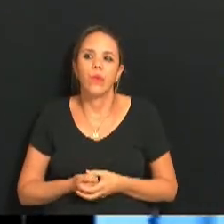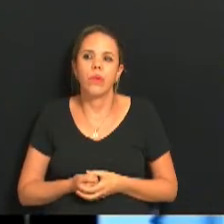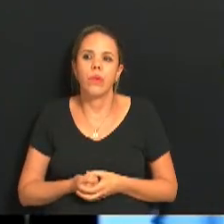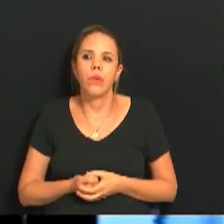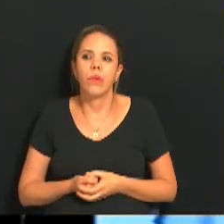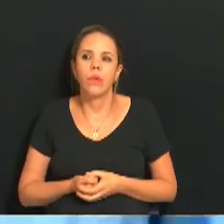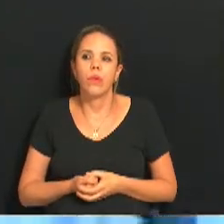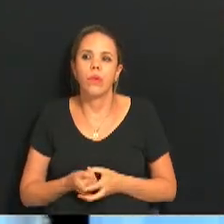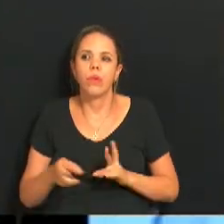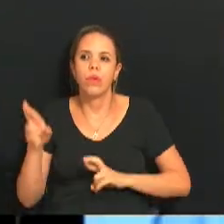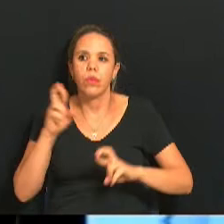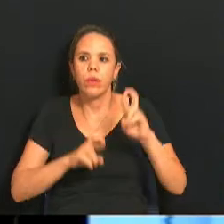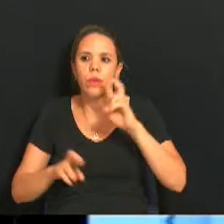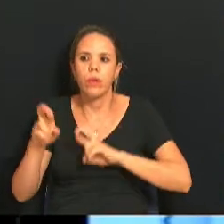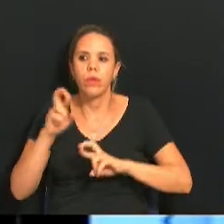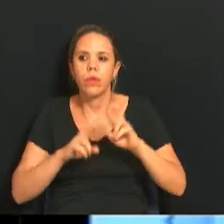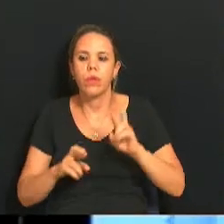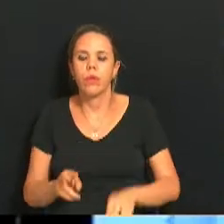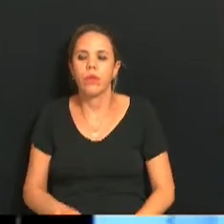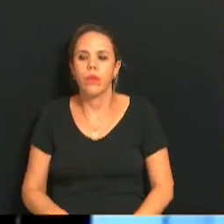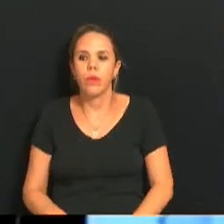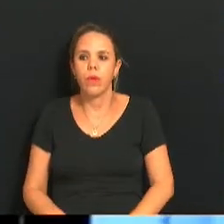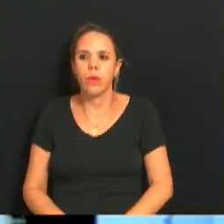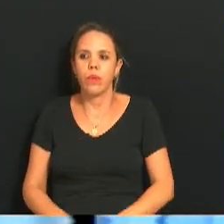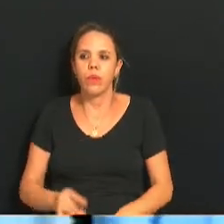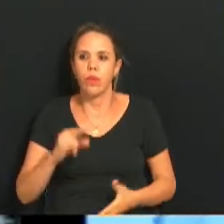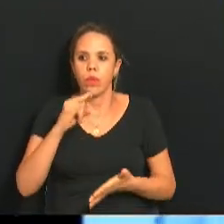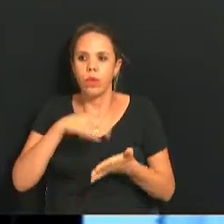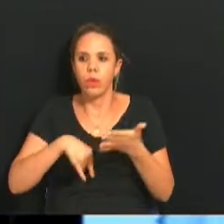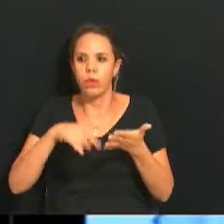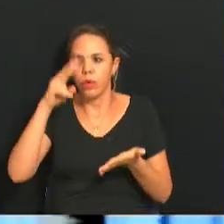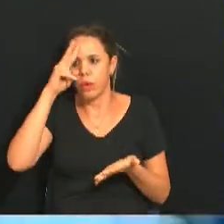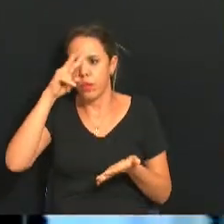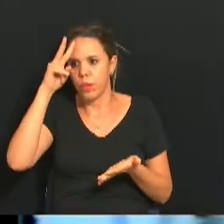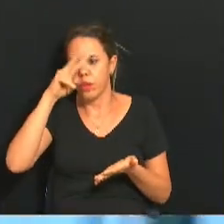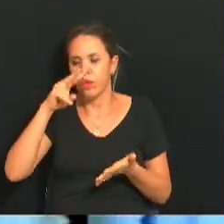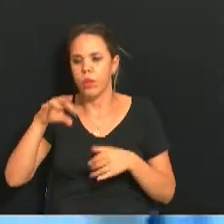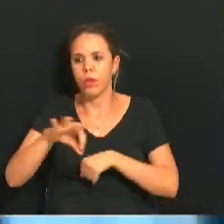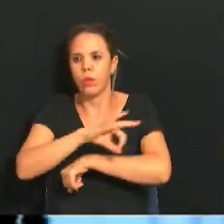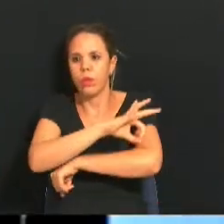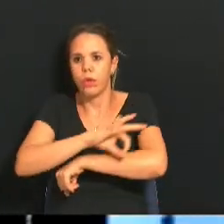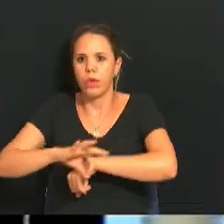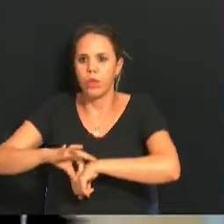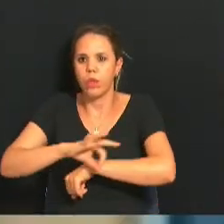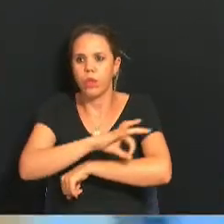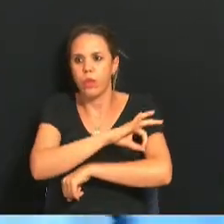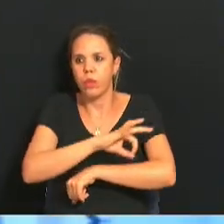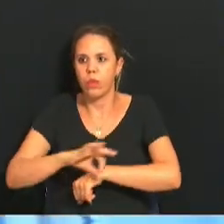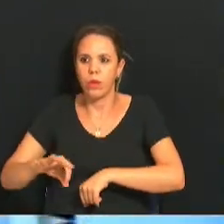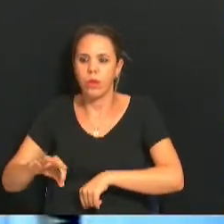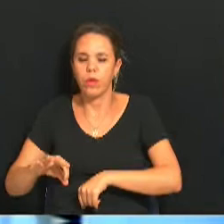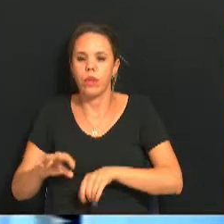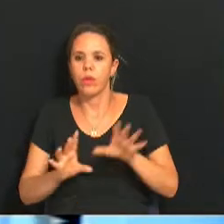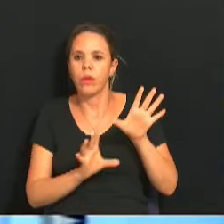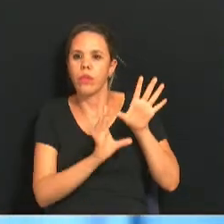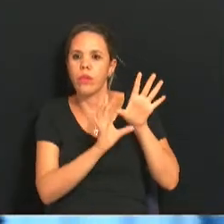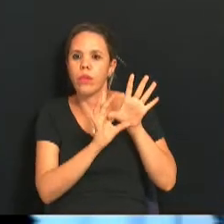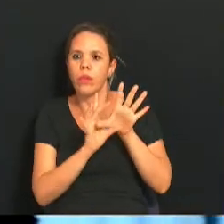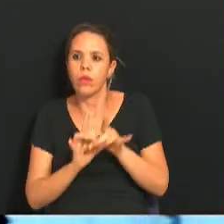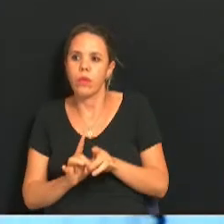janaize a a a parte do comentar o histórico arquitetônico para nenhum contexto